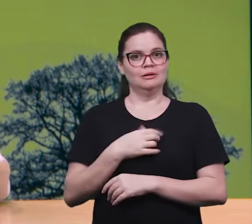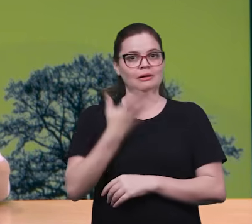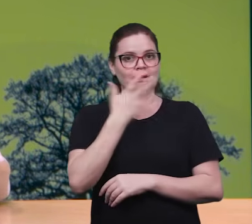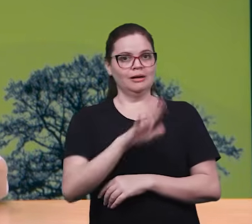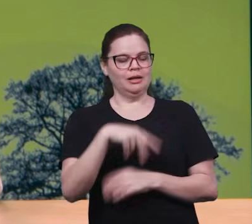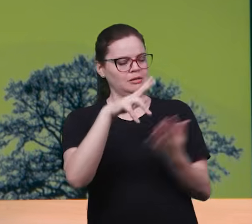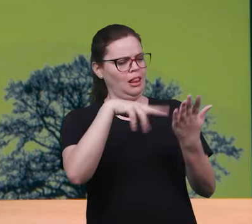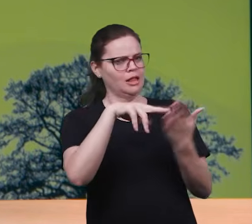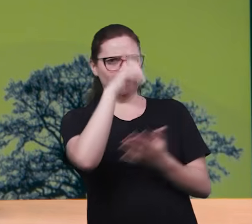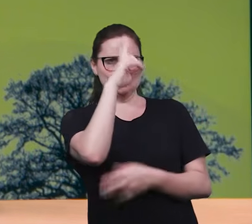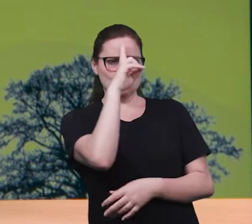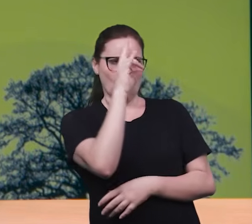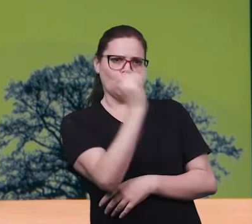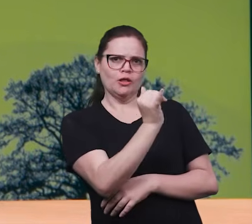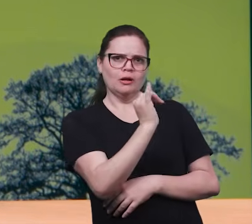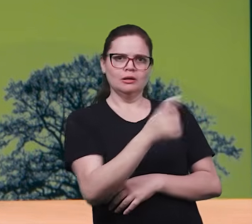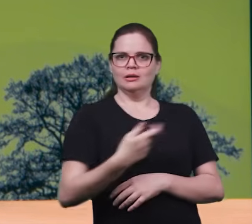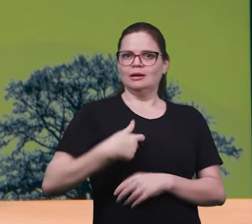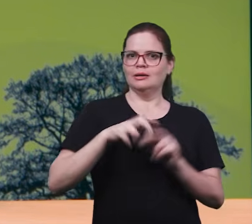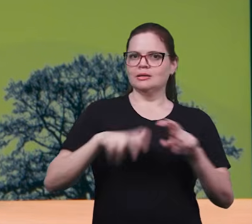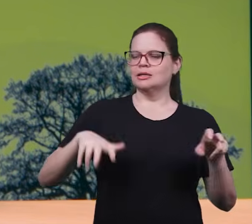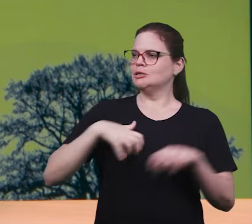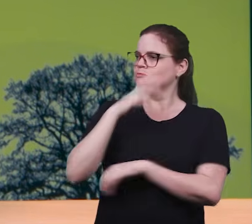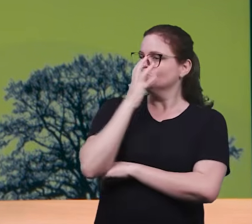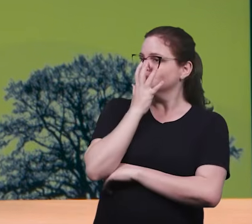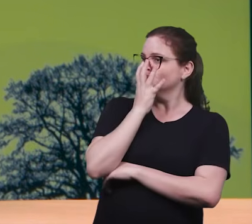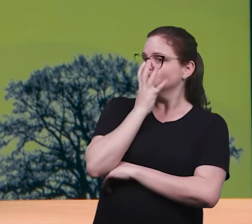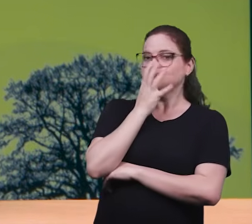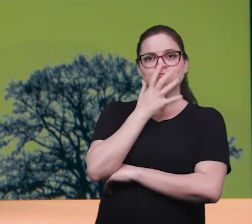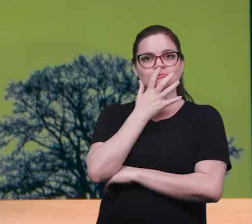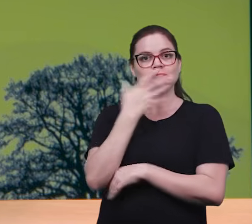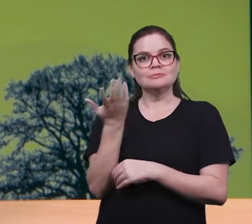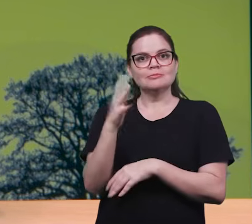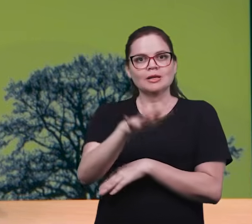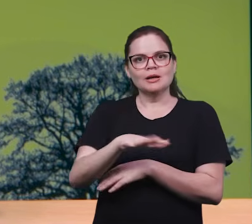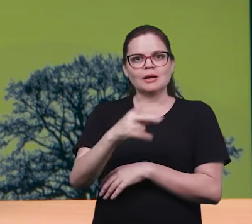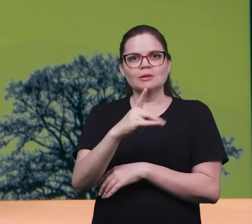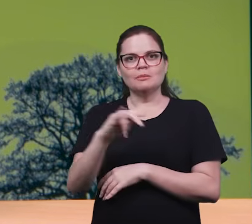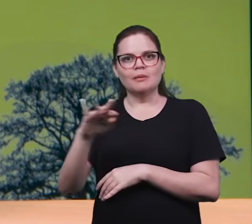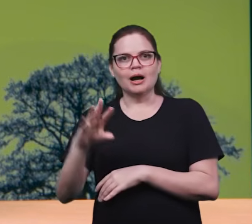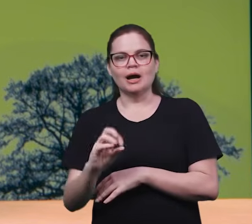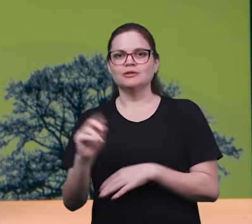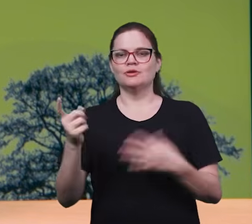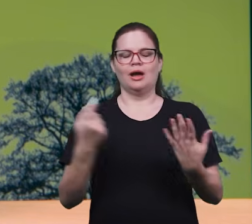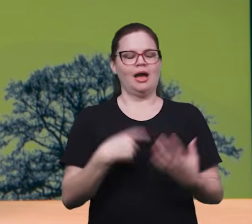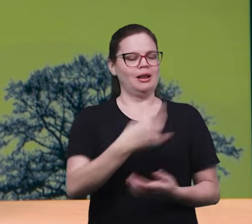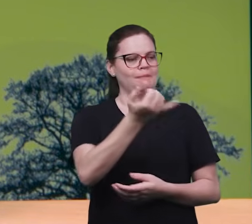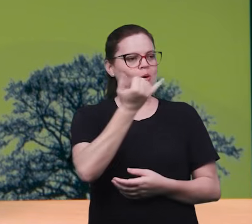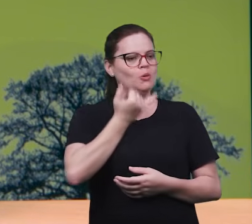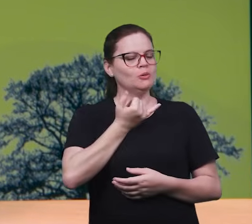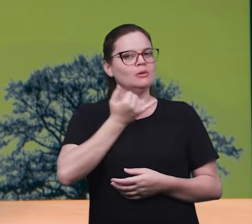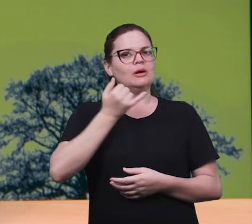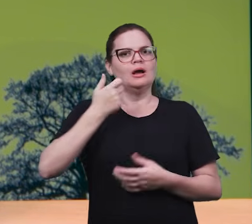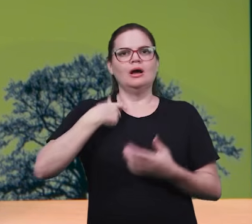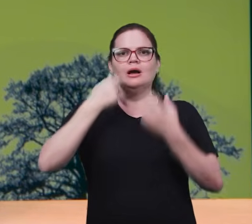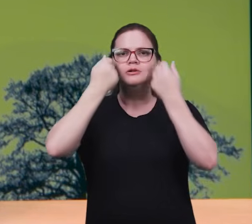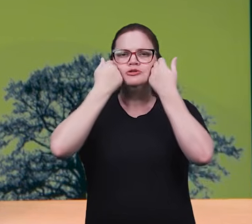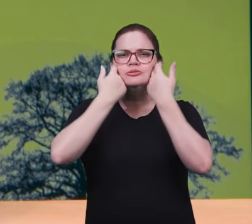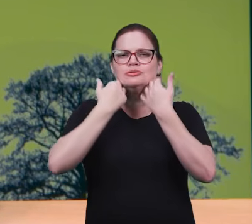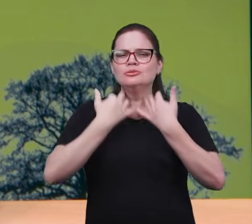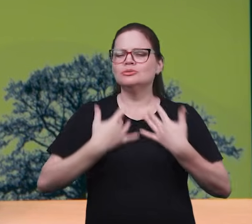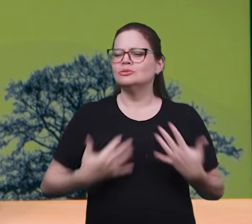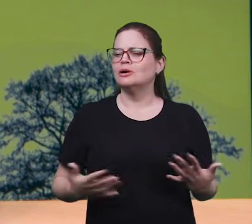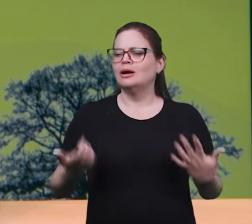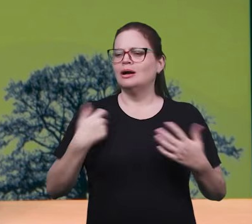história para as crianças e elas paradas ouvindo. Então, quando ela me ligou, eu muito me quebrantei, claro, porque eu vejo